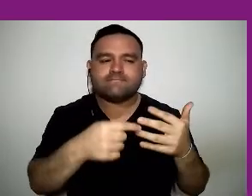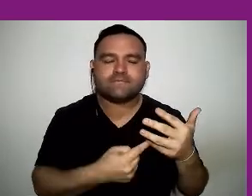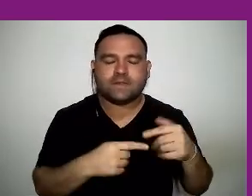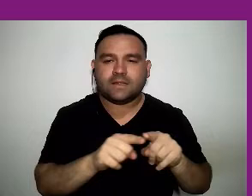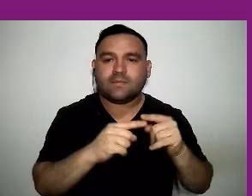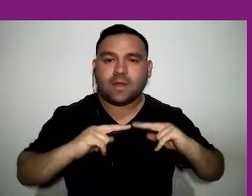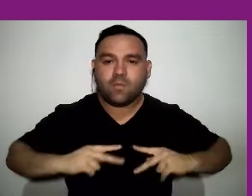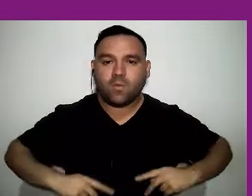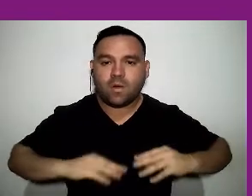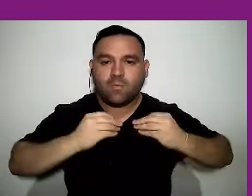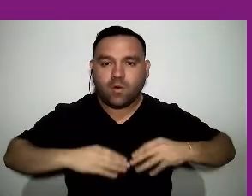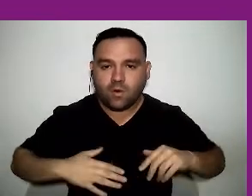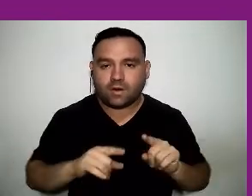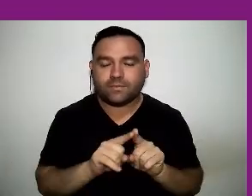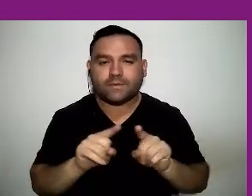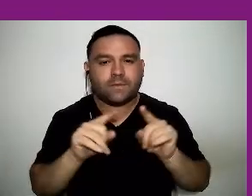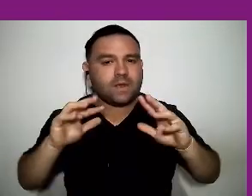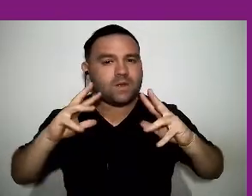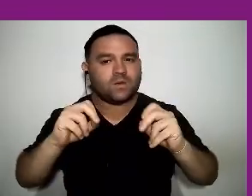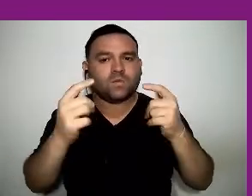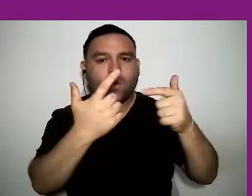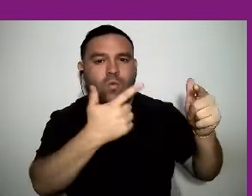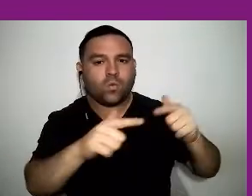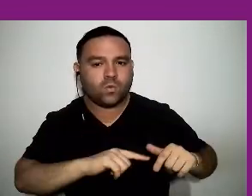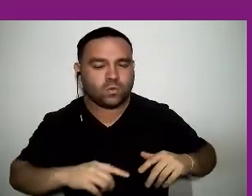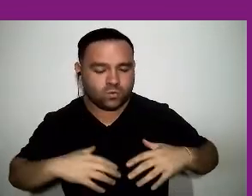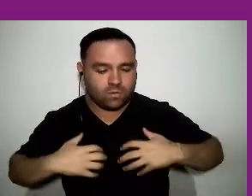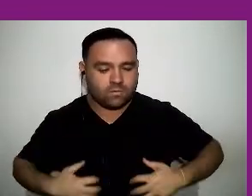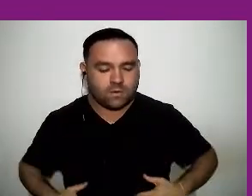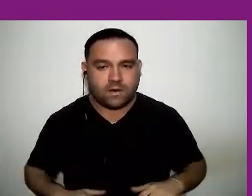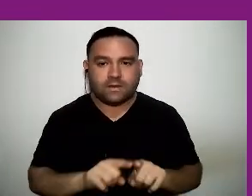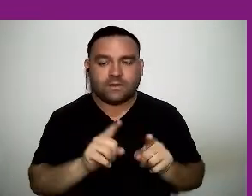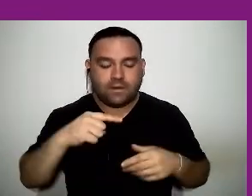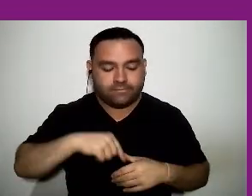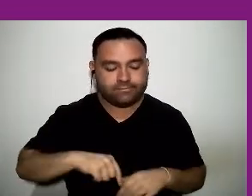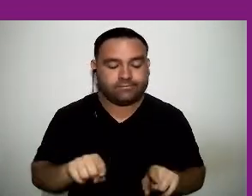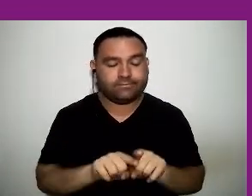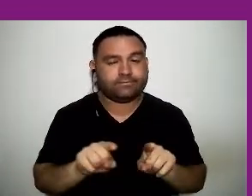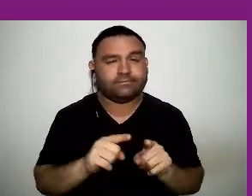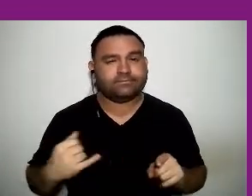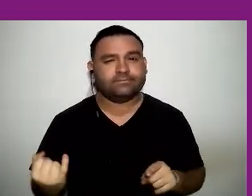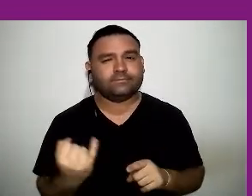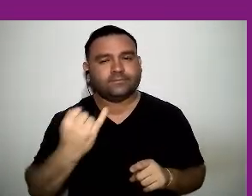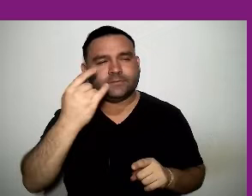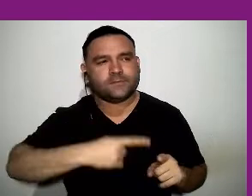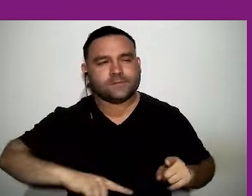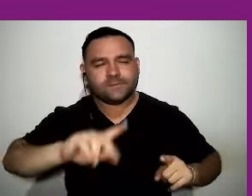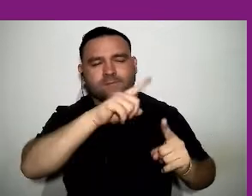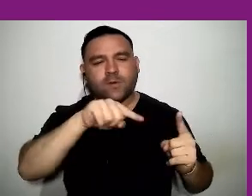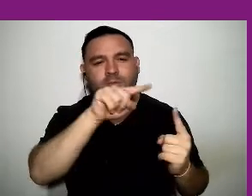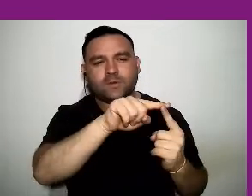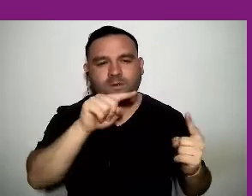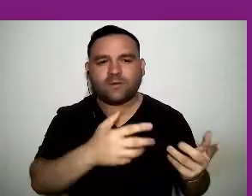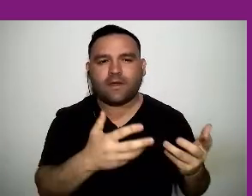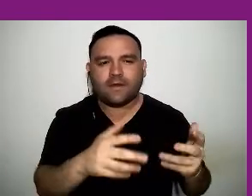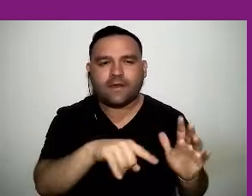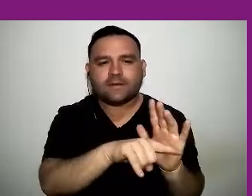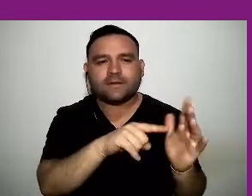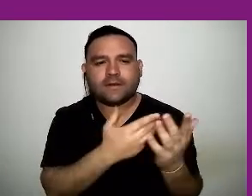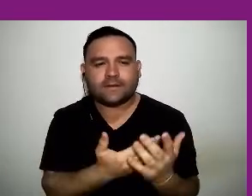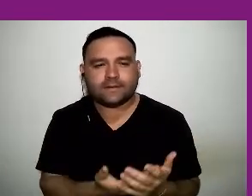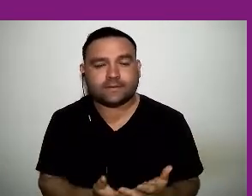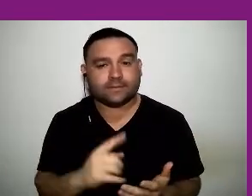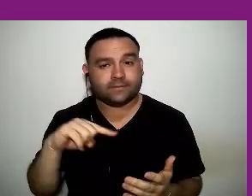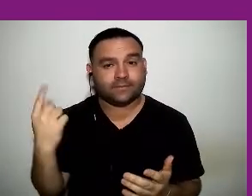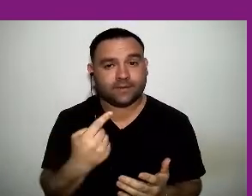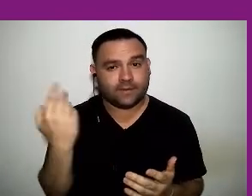lesão pulmonar, mas também de todos os outros órgãos acometidos, sempre foi a nossa meta. Né? Nós,